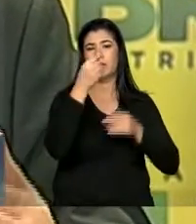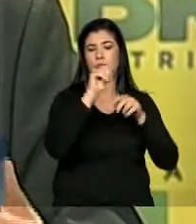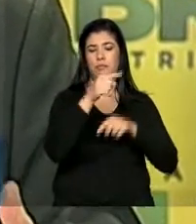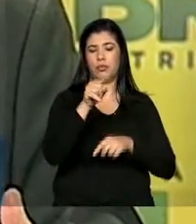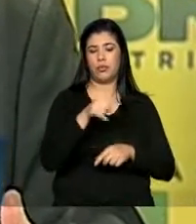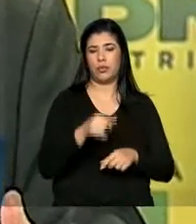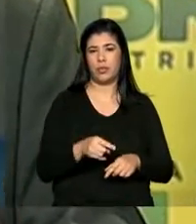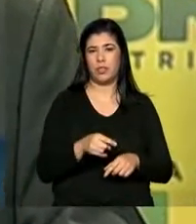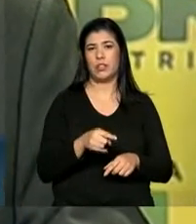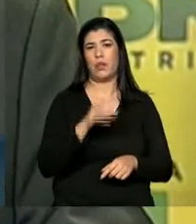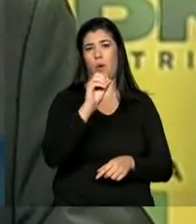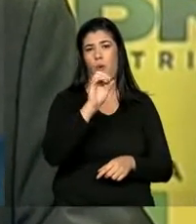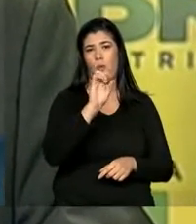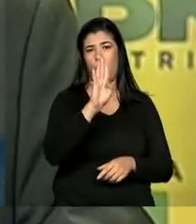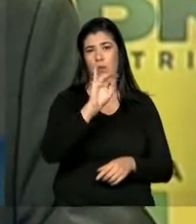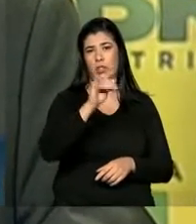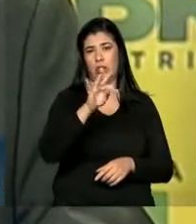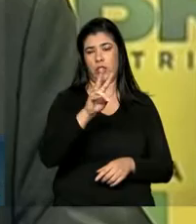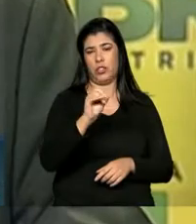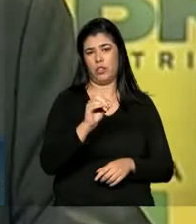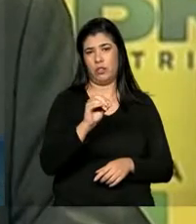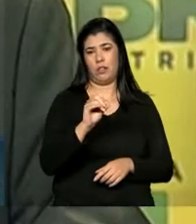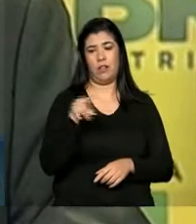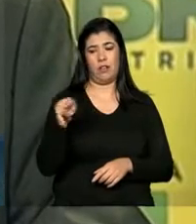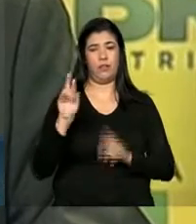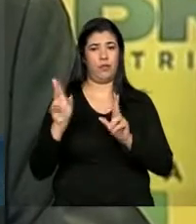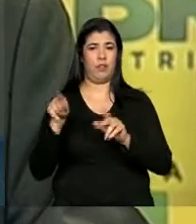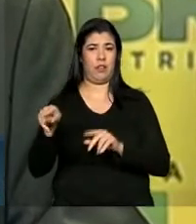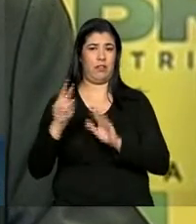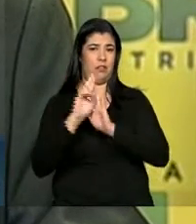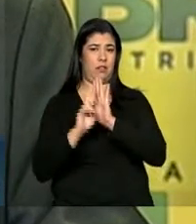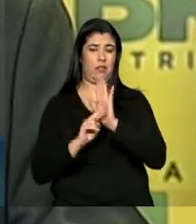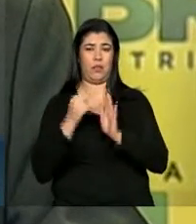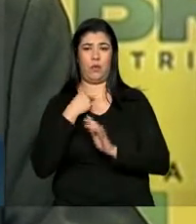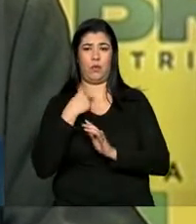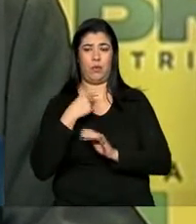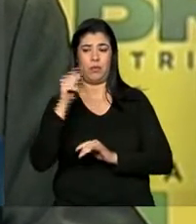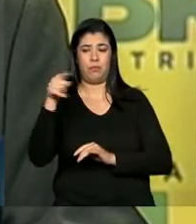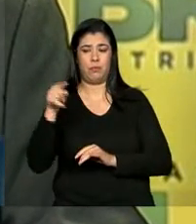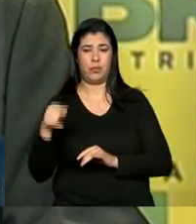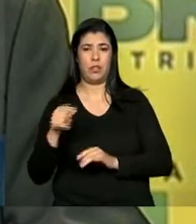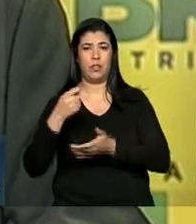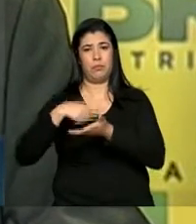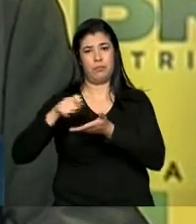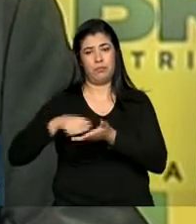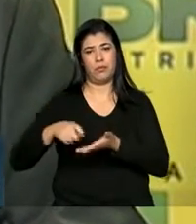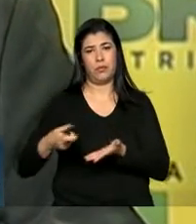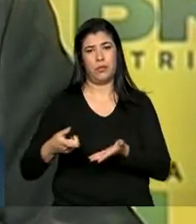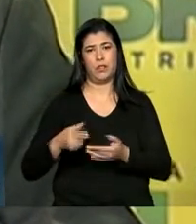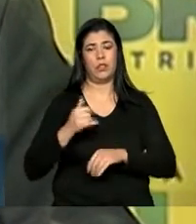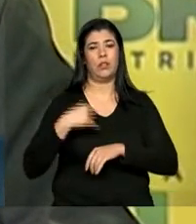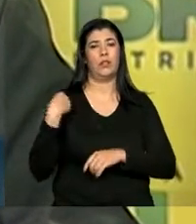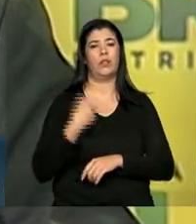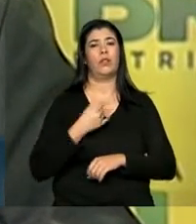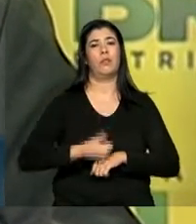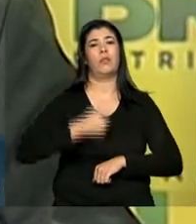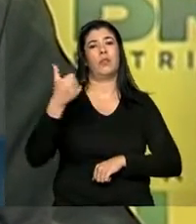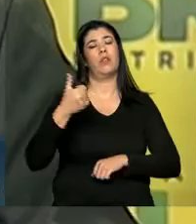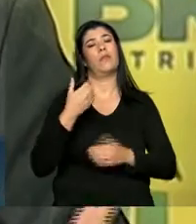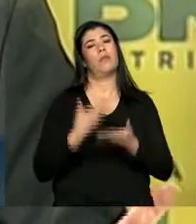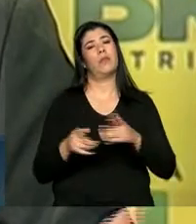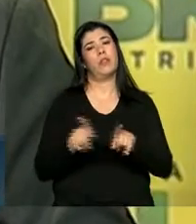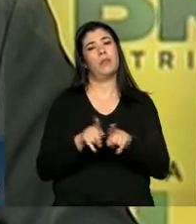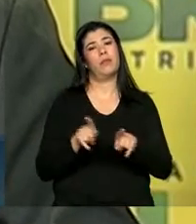feito, não é possível de ser feito na redação. Então, nós melhoramos em 3 das áreas e caímos em matemática.